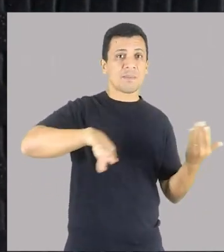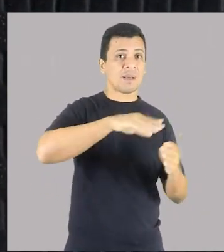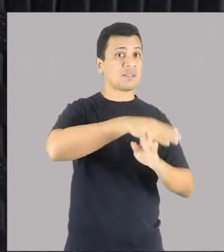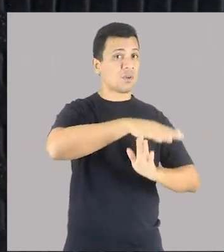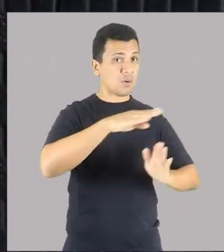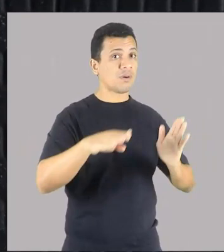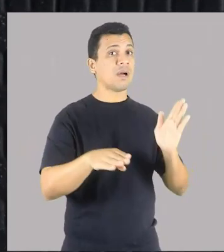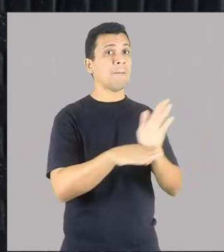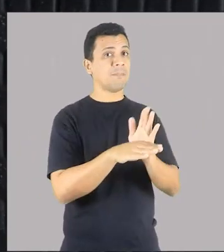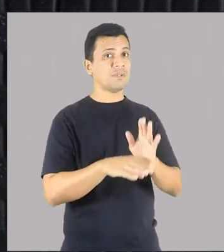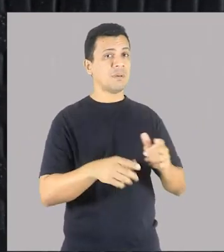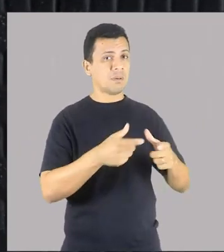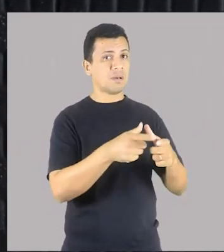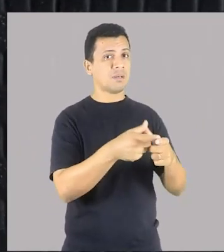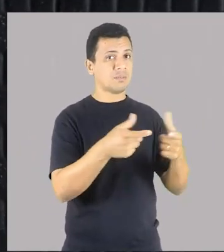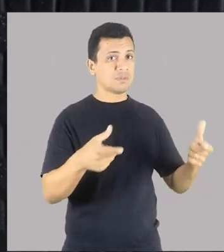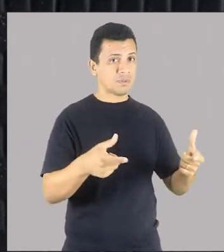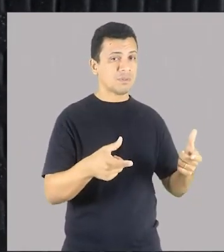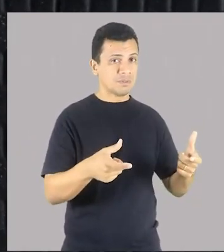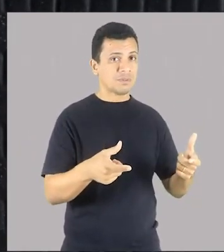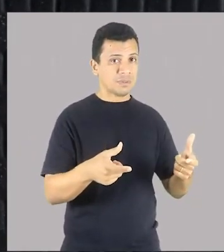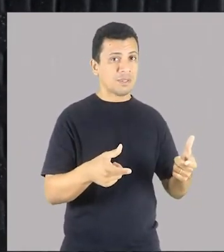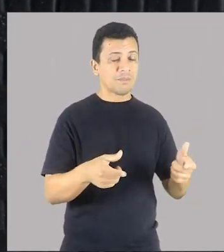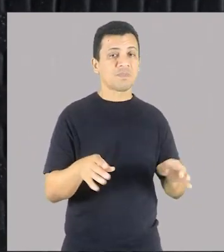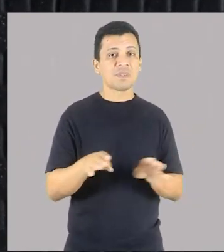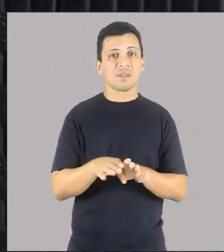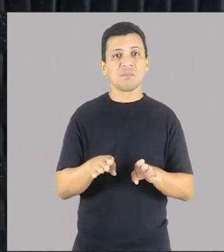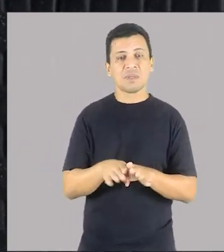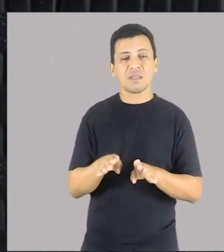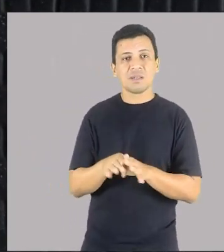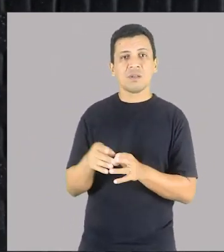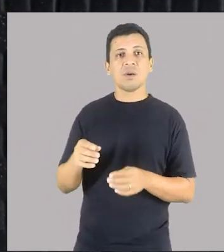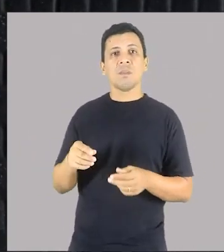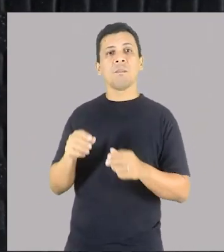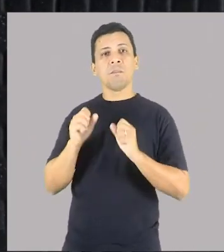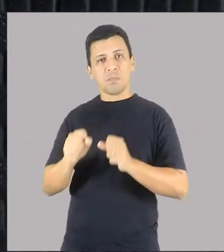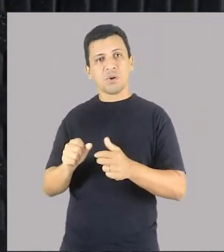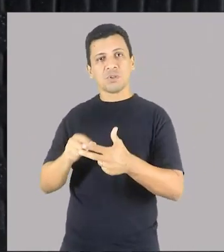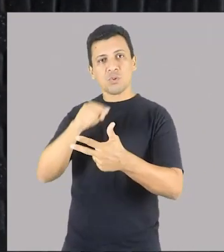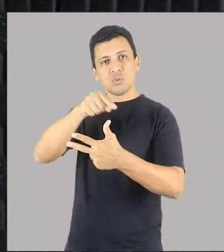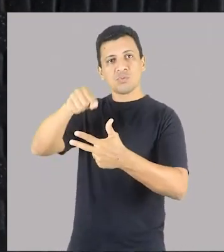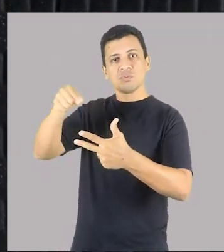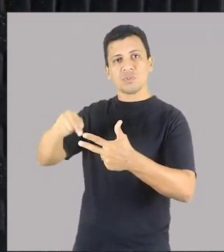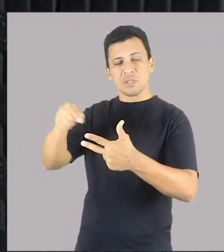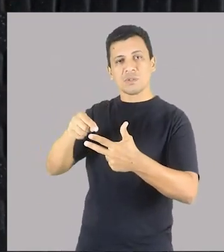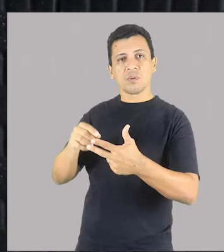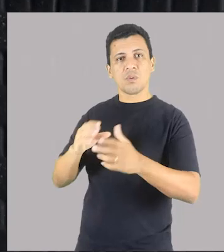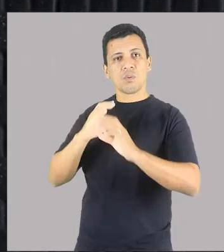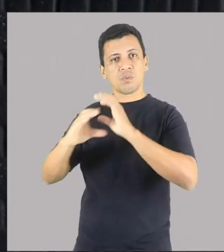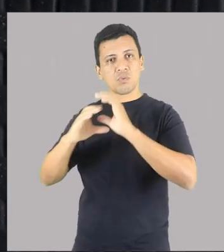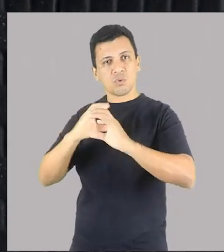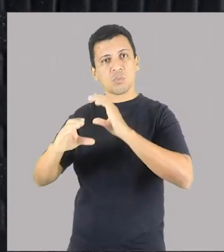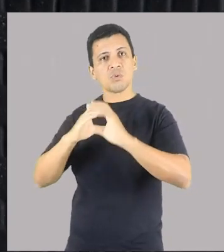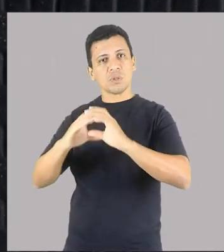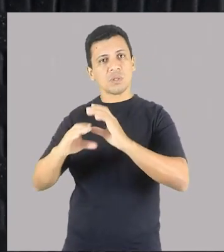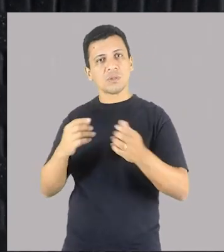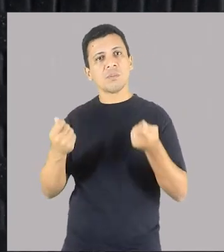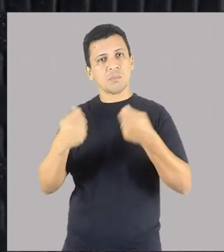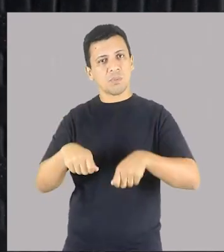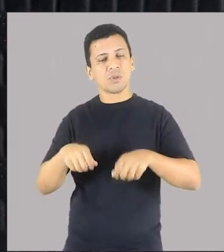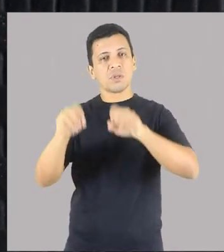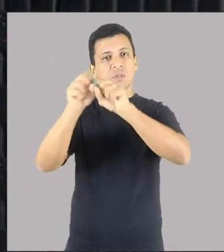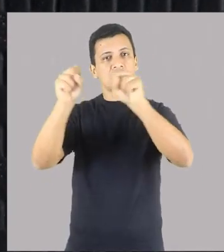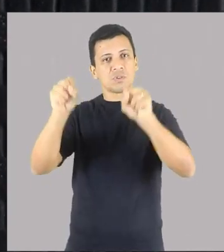como vamos ver adiante, não há uma separação absoluta de poderes. Os poderes, eles estão comunicando-se através de um